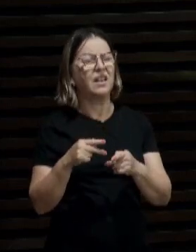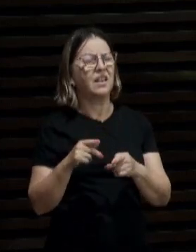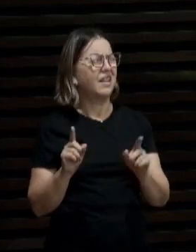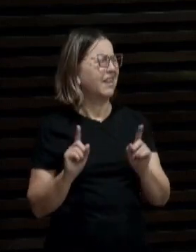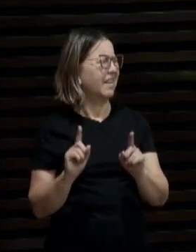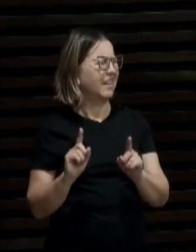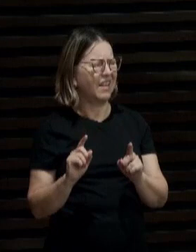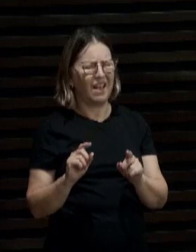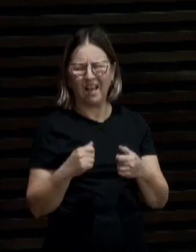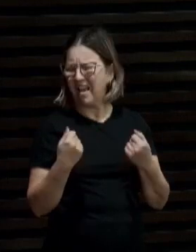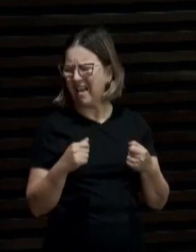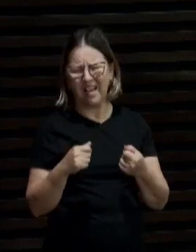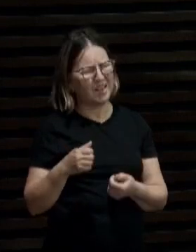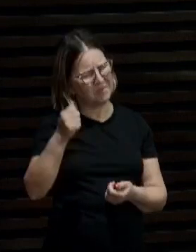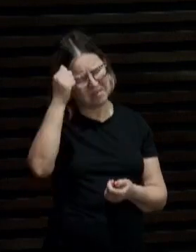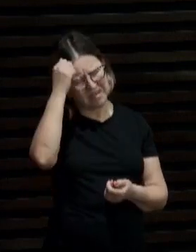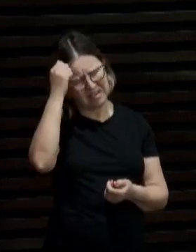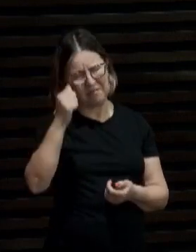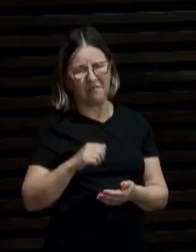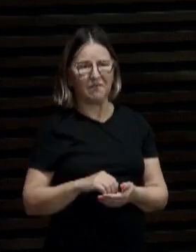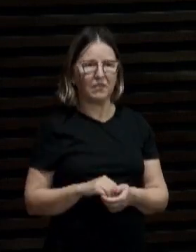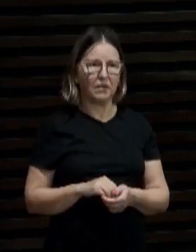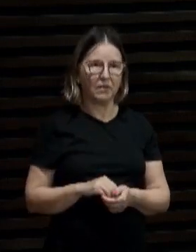sem arrependimento. O pecado não...